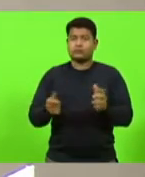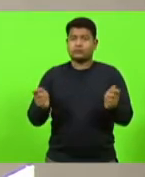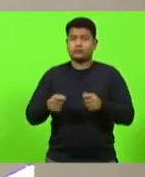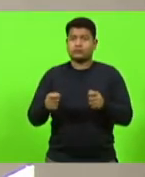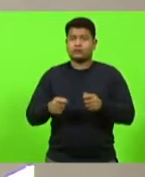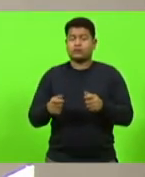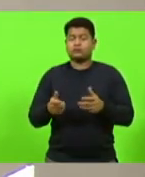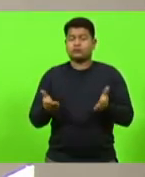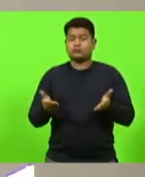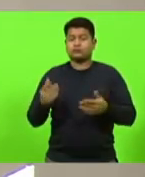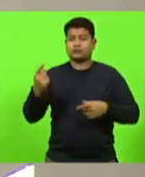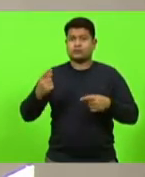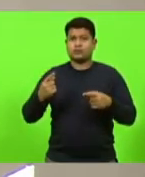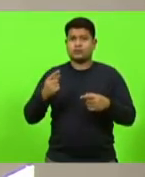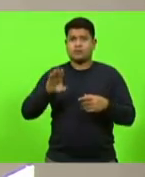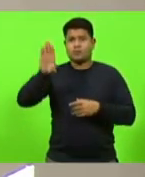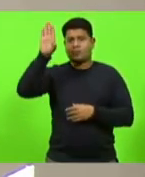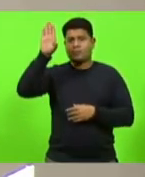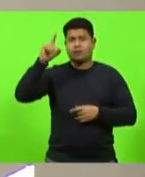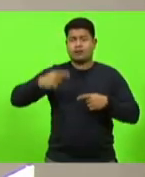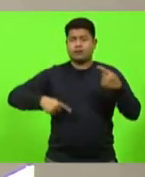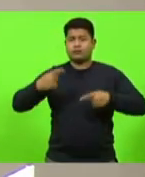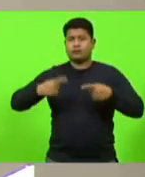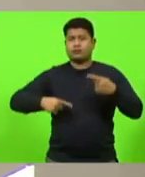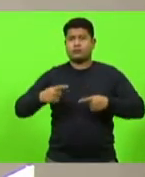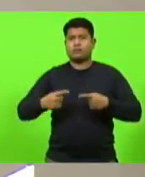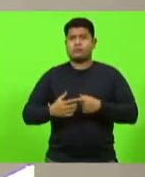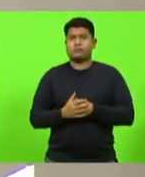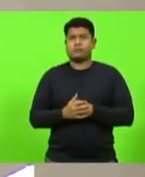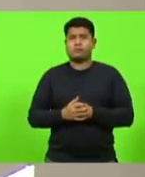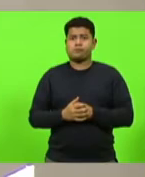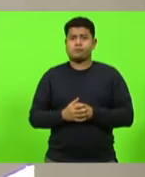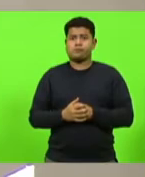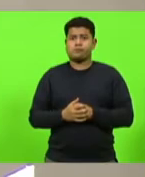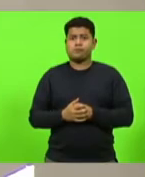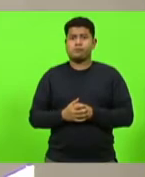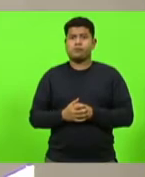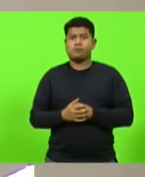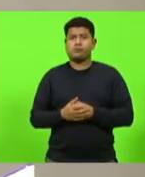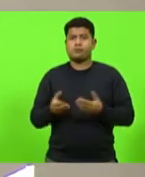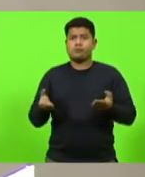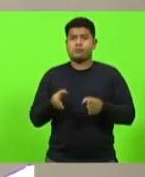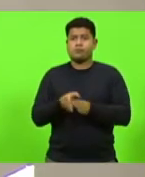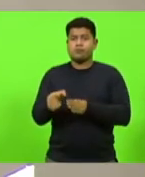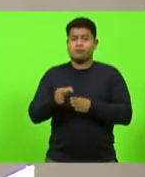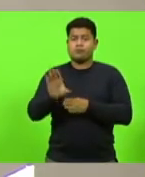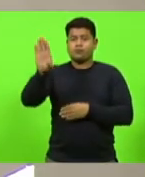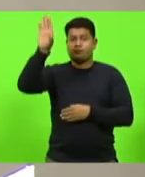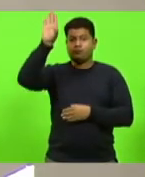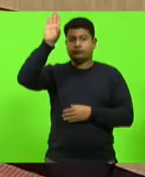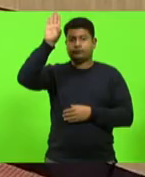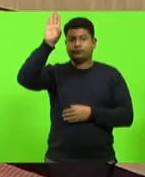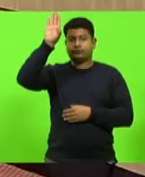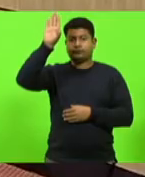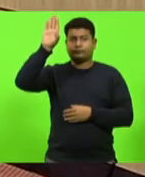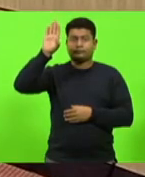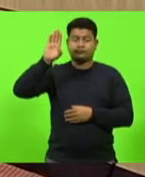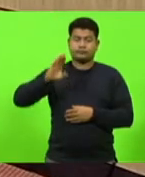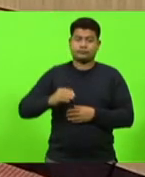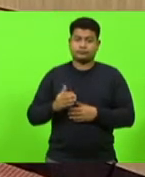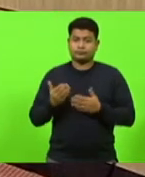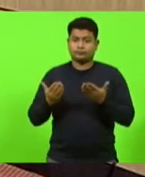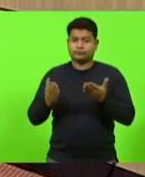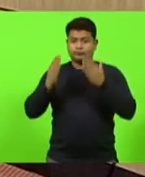matéria de questão de ordem, rediscutir a situação encaminhada com o deputado Marcos Vieira. Com a palavra o deputado José Milton Schaefer.